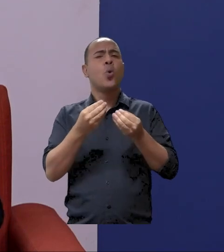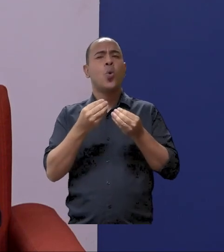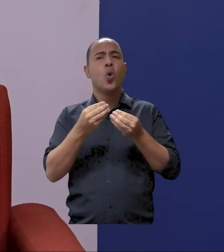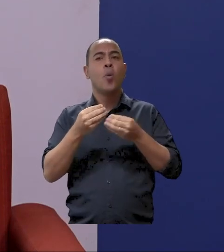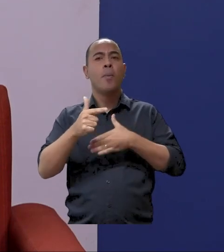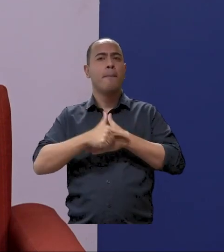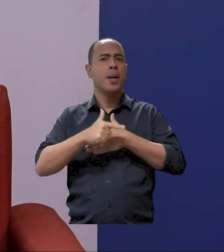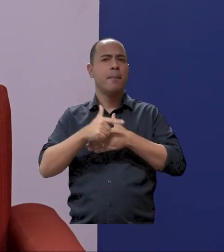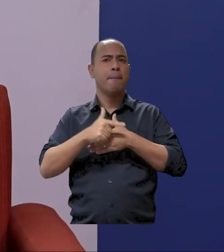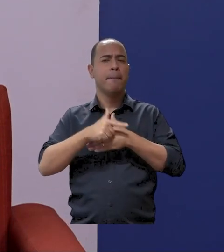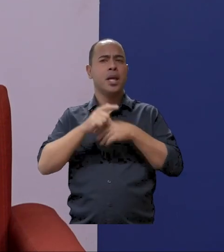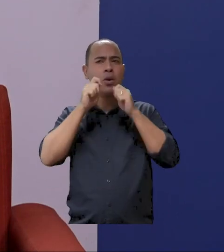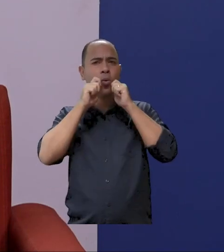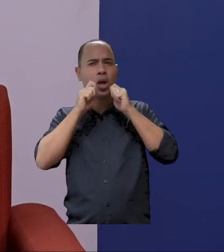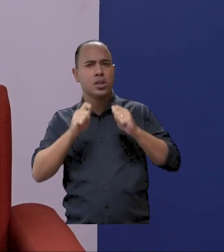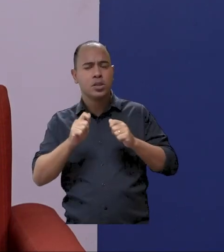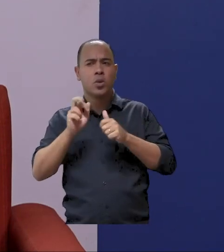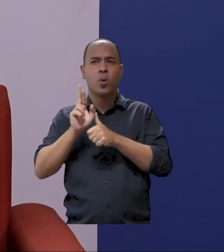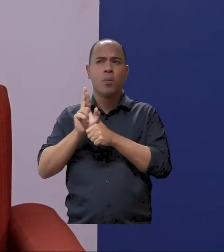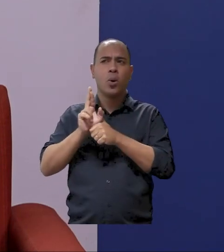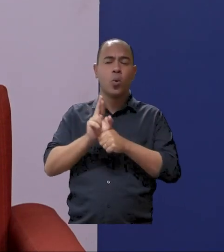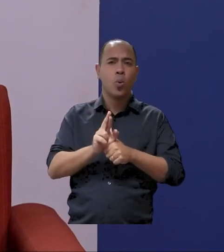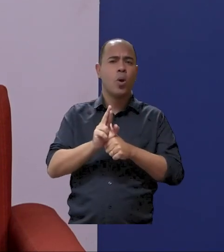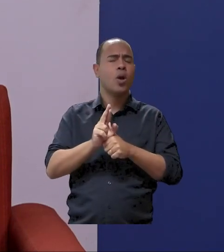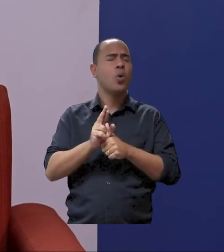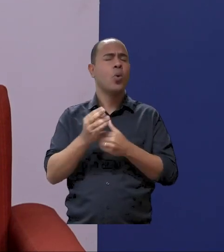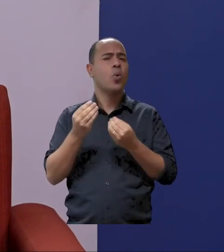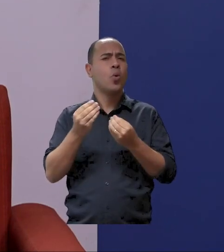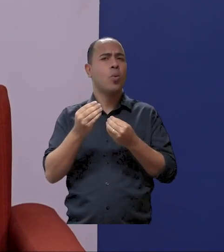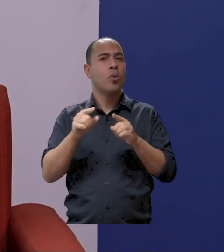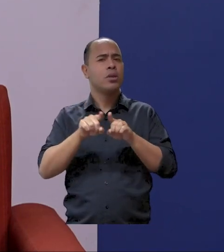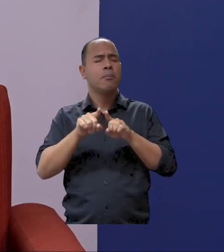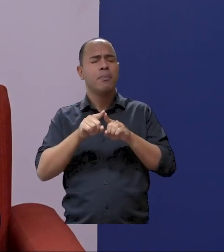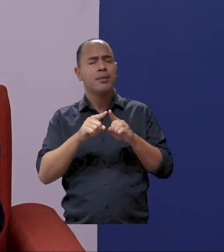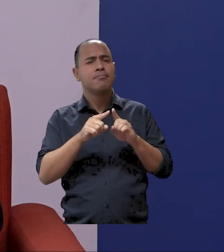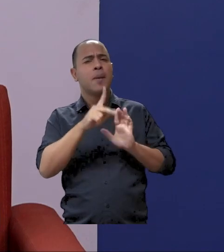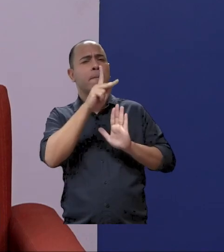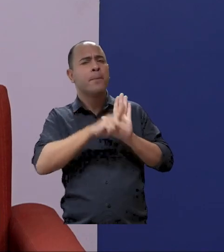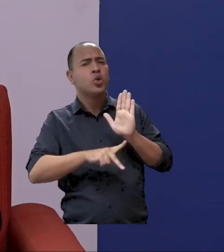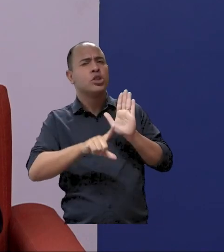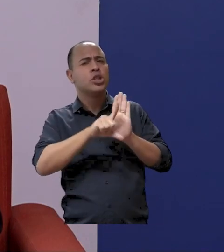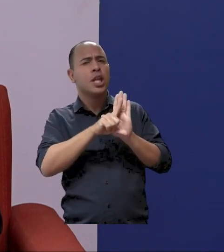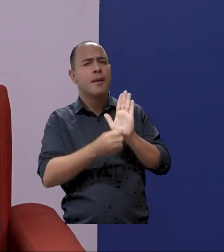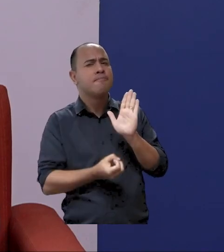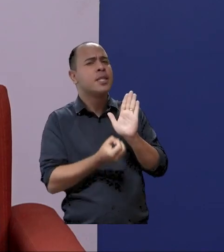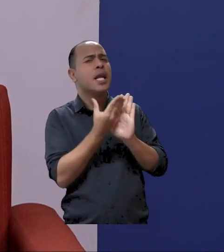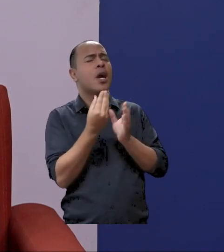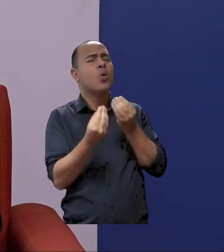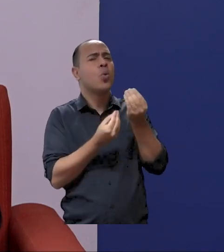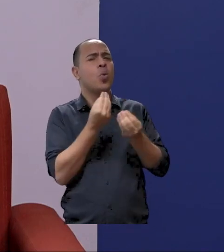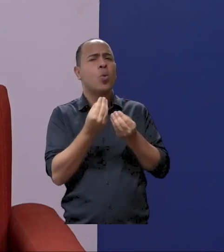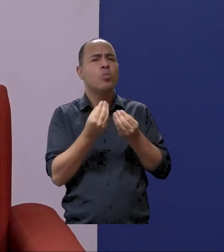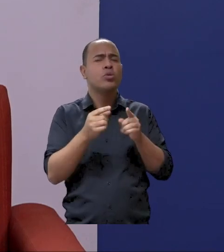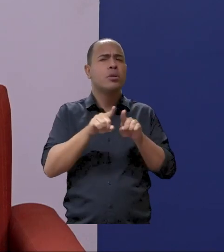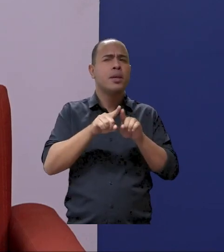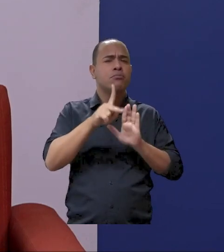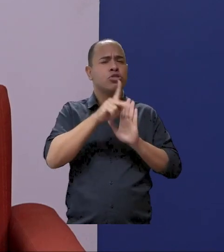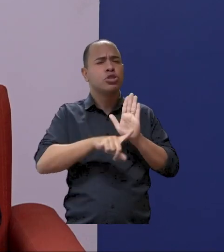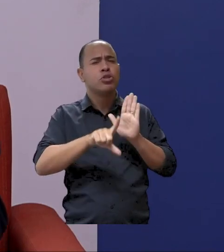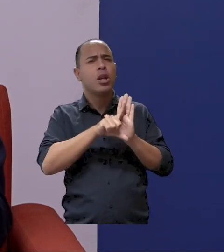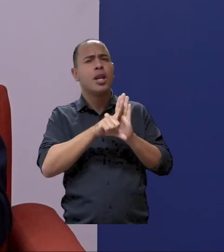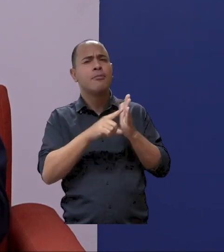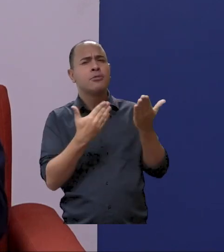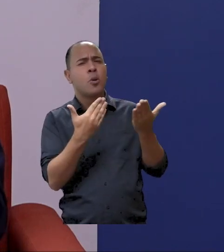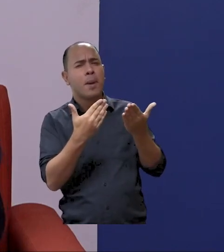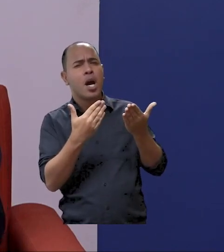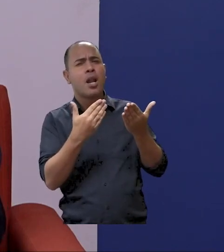vão exercer a função aqui como assessor, como procurador e também elaboração de projetos, né, de proposições legislativas